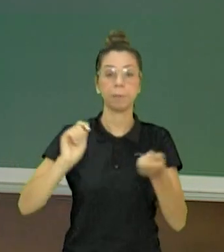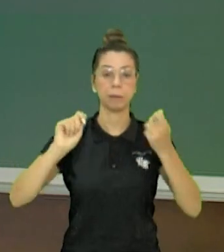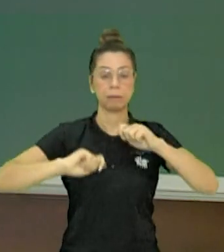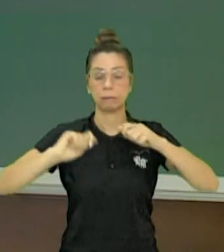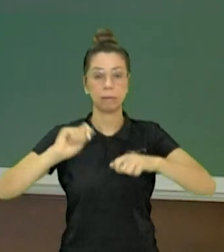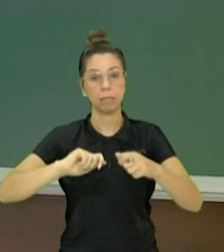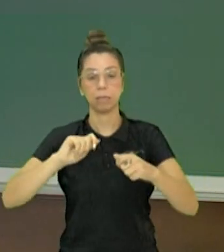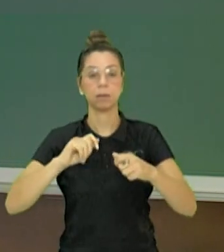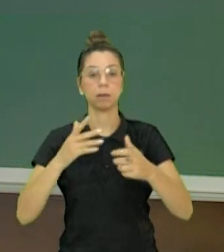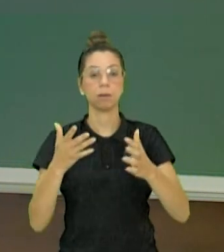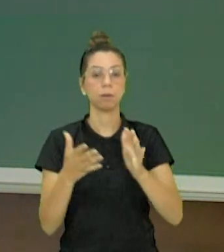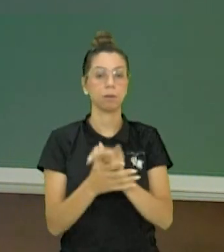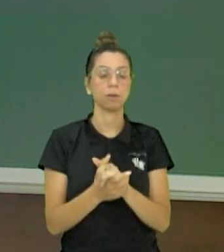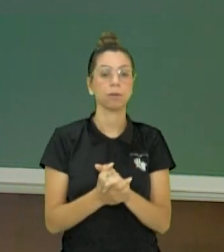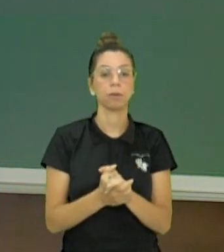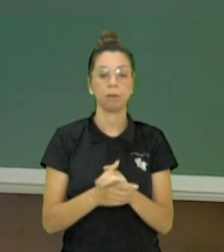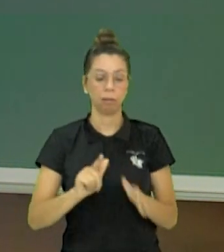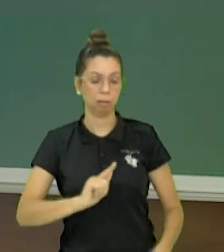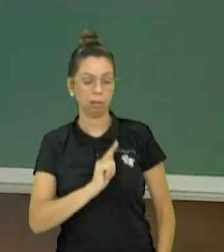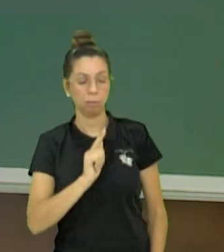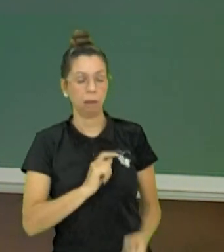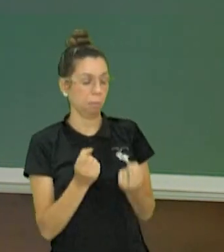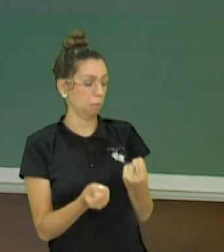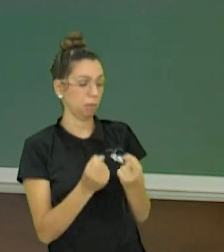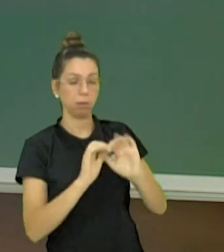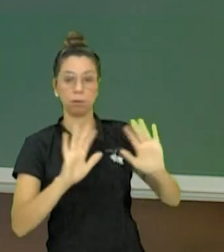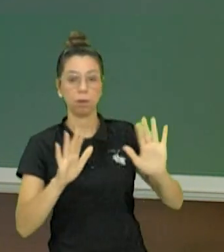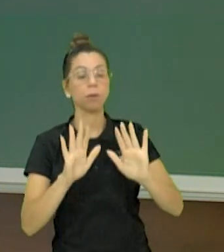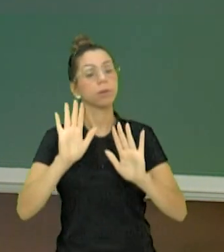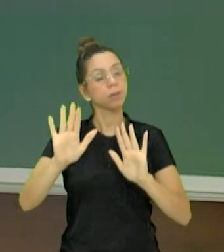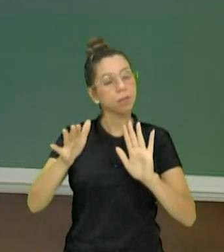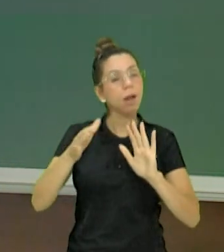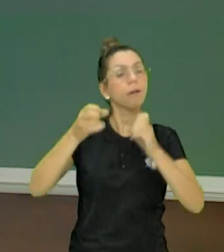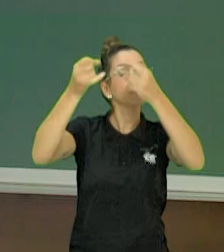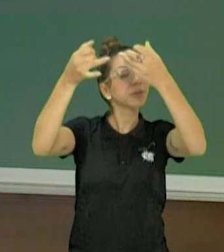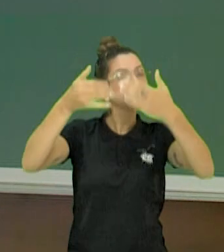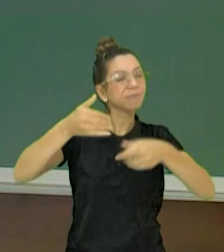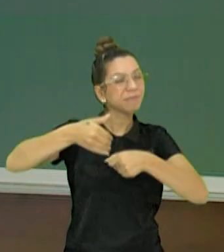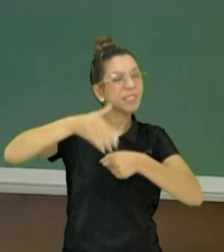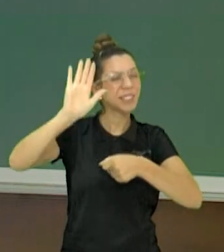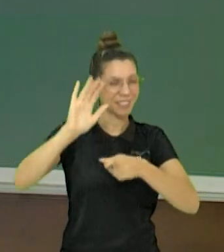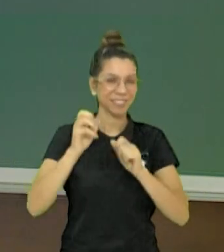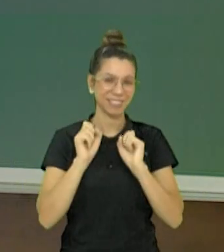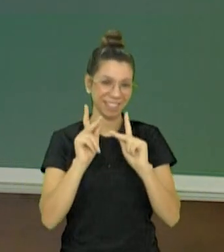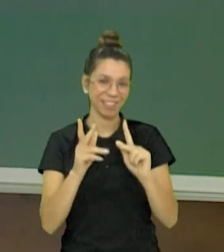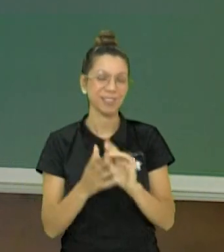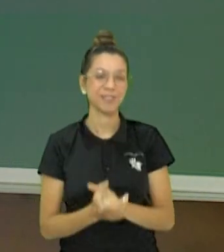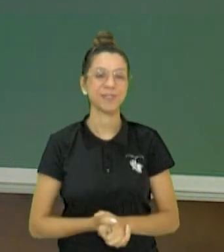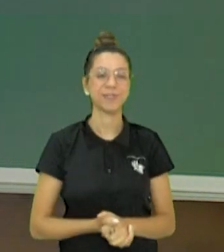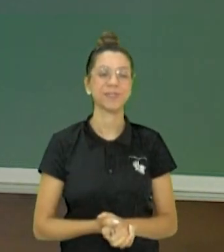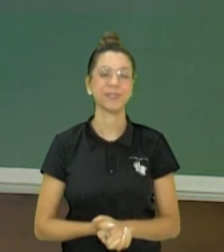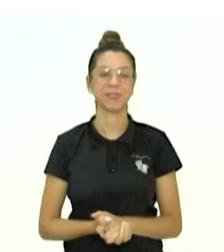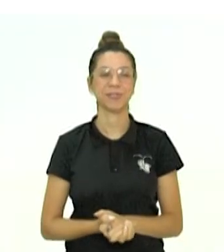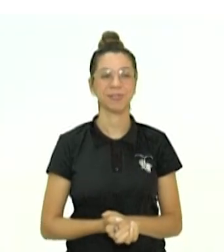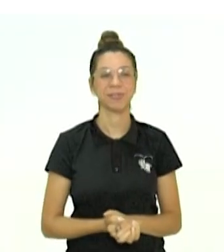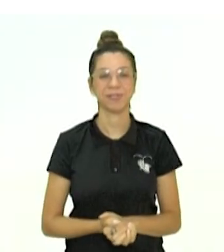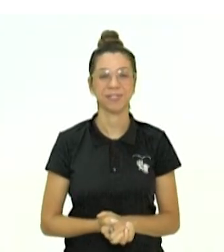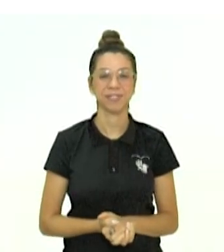bois, dando aquela coisa de gramática muito pesada, mas já eu formalizo um pouco melhor. Beleza?